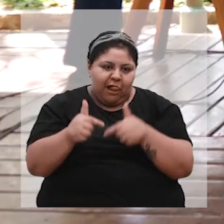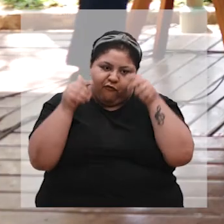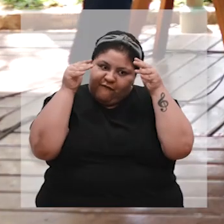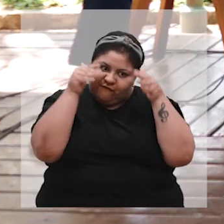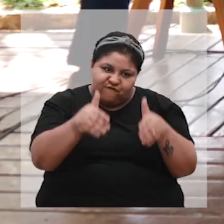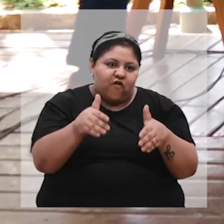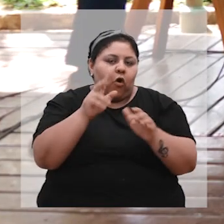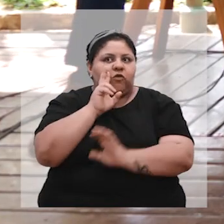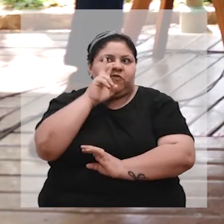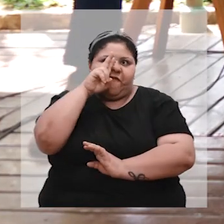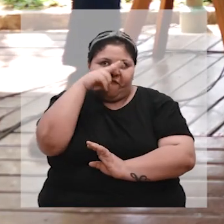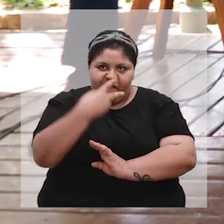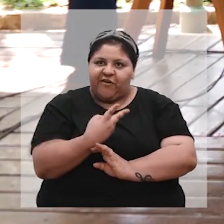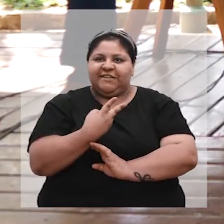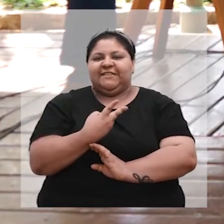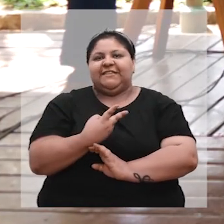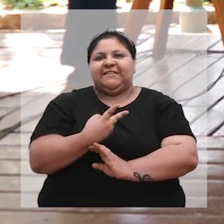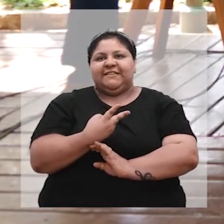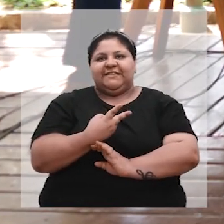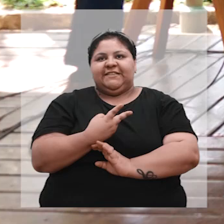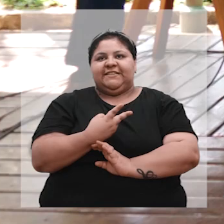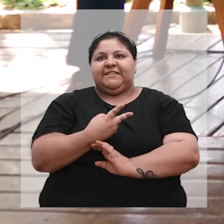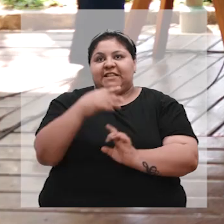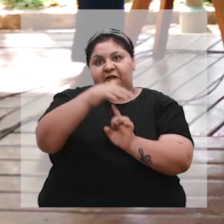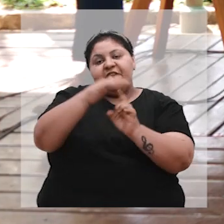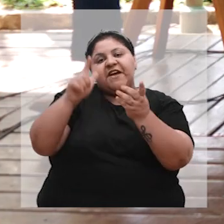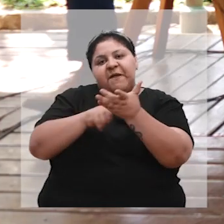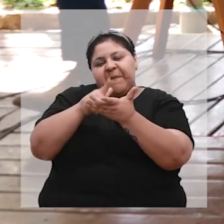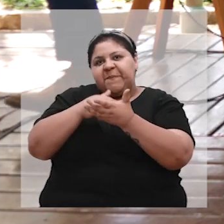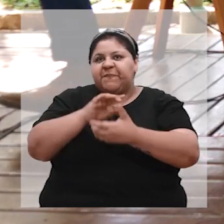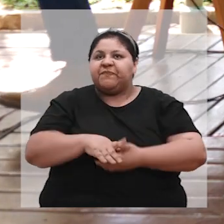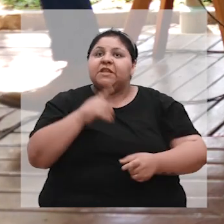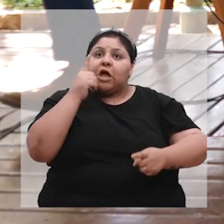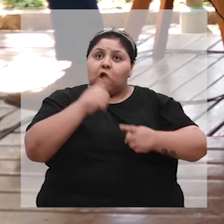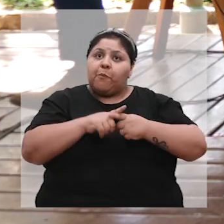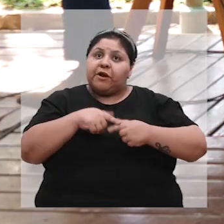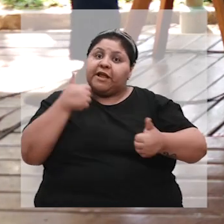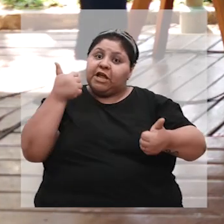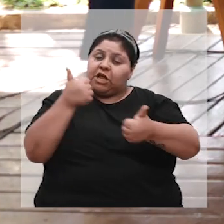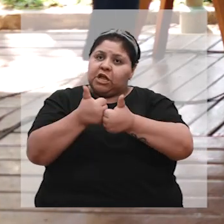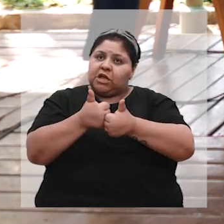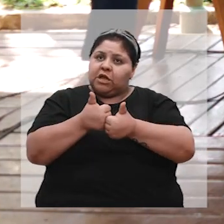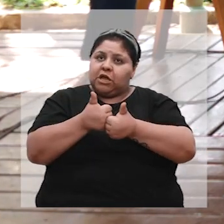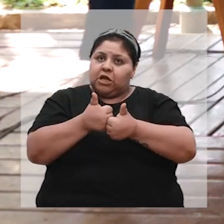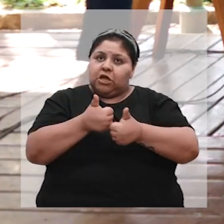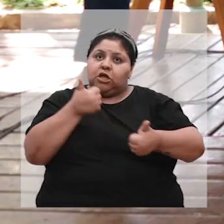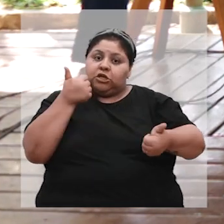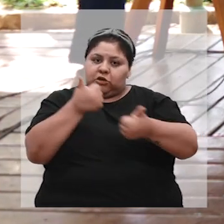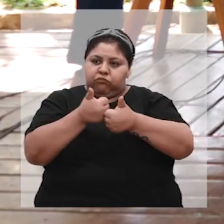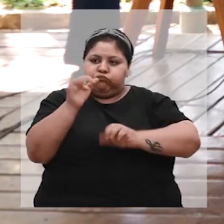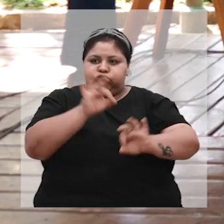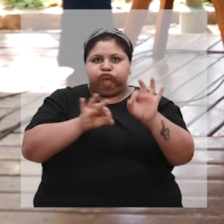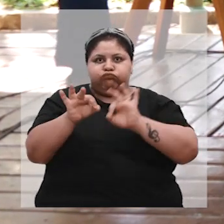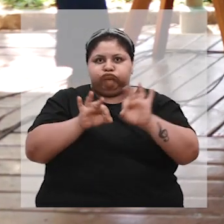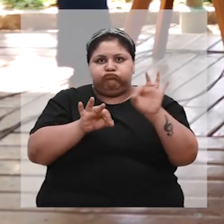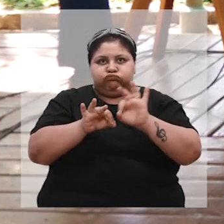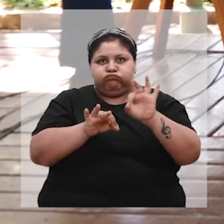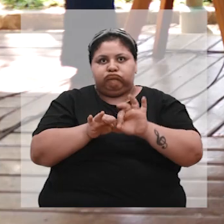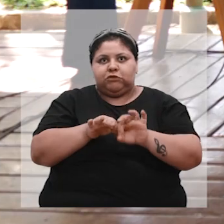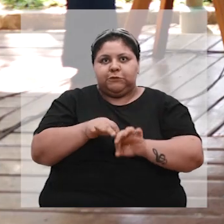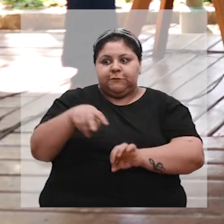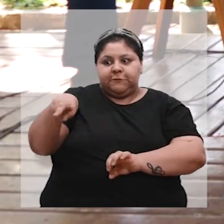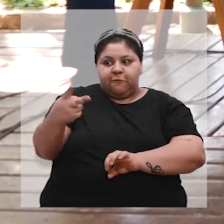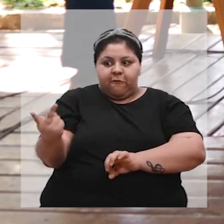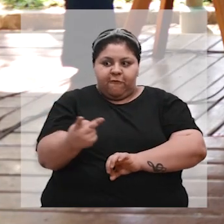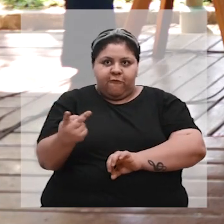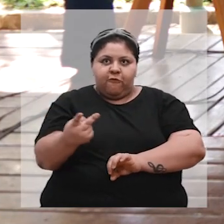né, a nossa força em termos de realização de Feira do Livro. Porque a ALCA é junto, né? São parceiros dessa organização toda.